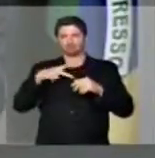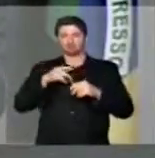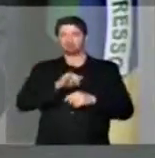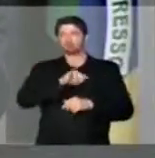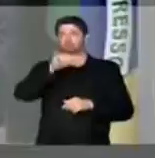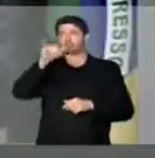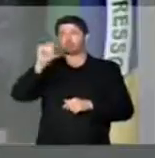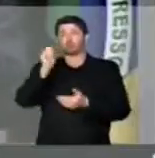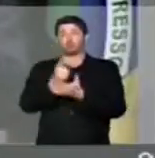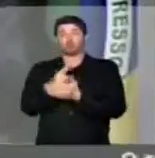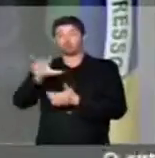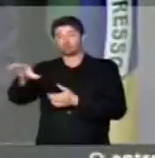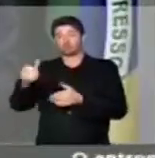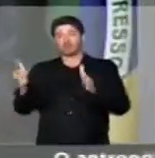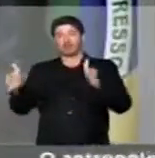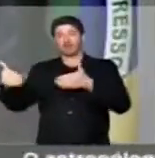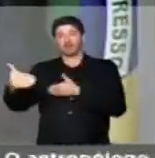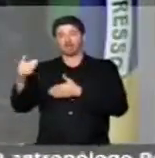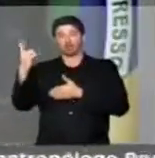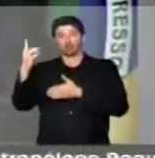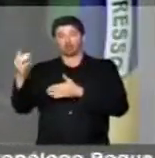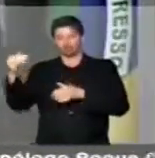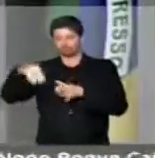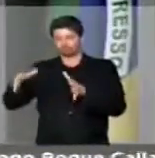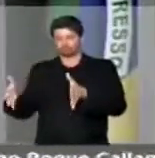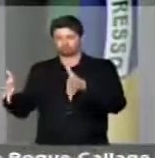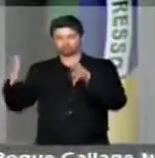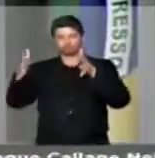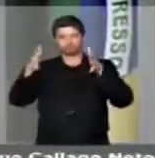caixa com dólares que foi remetida